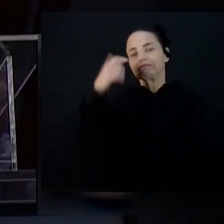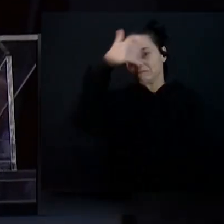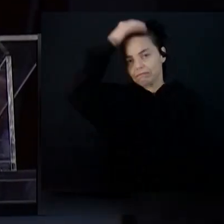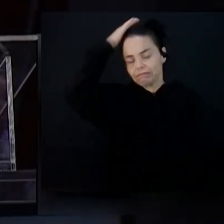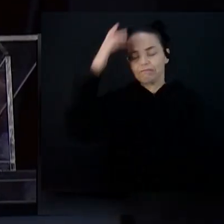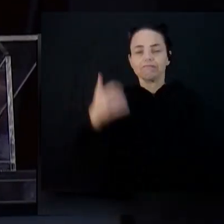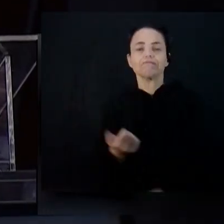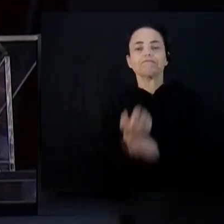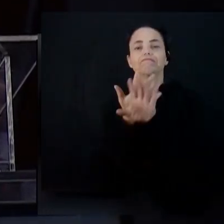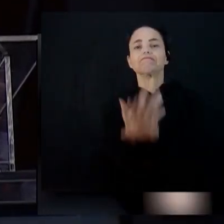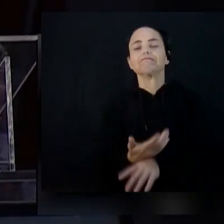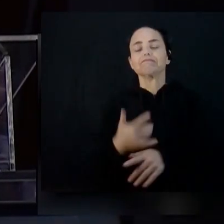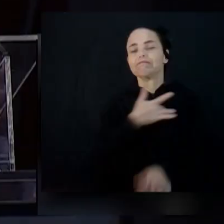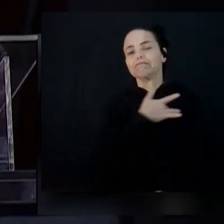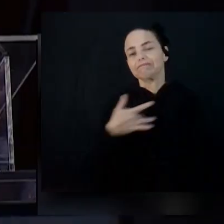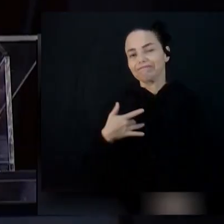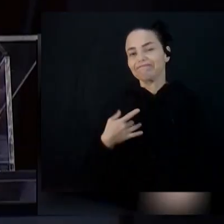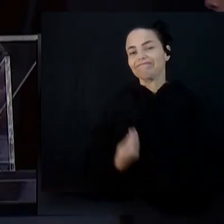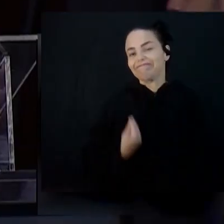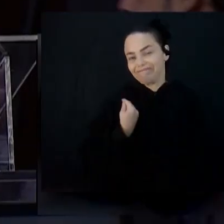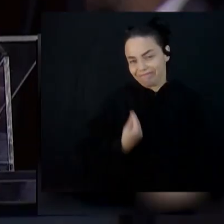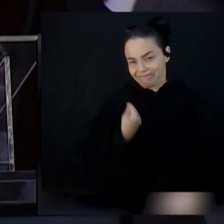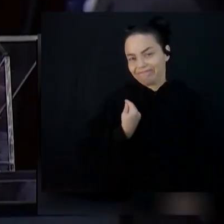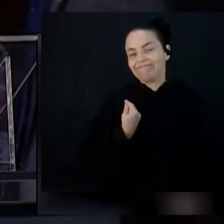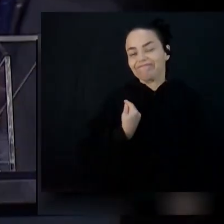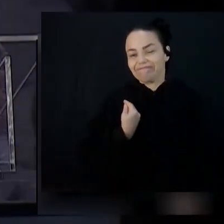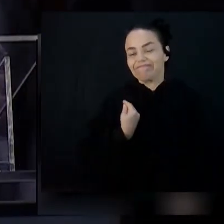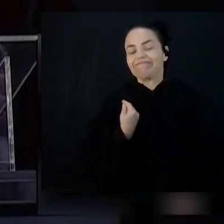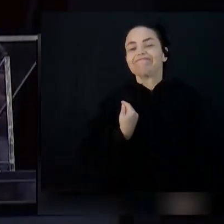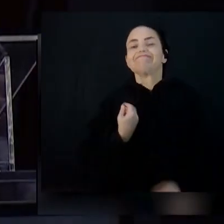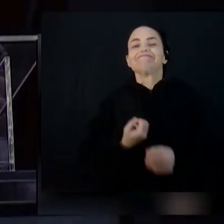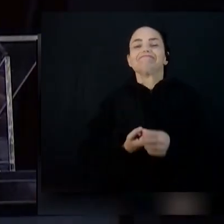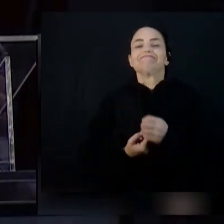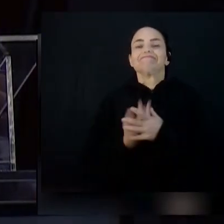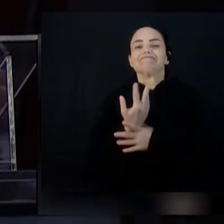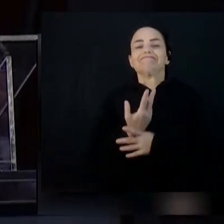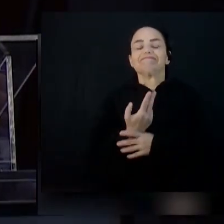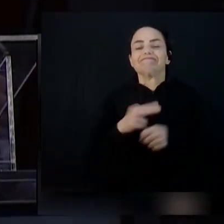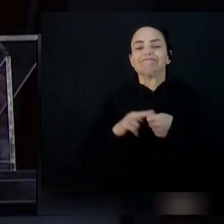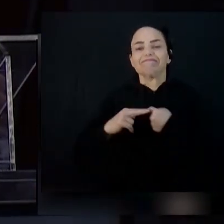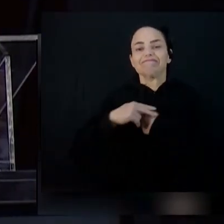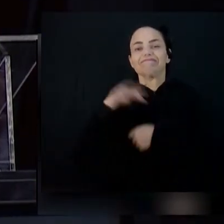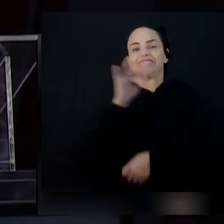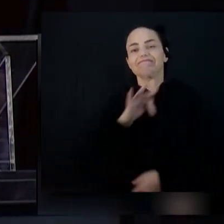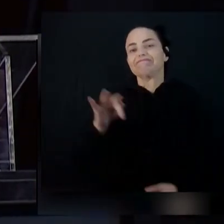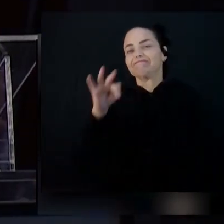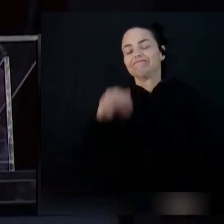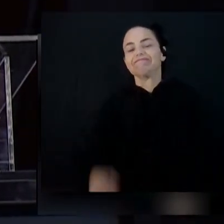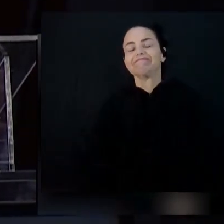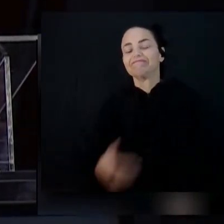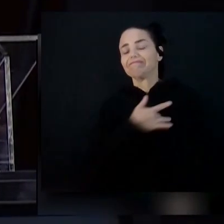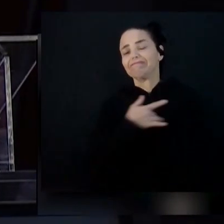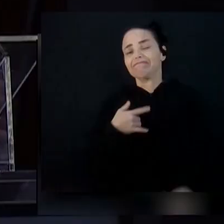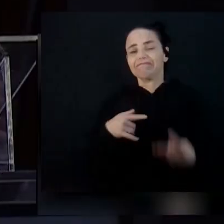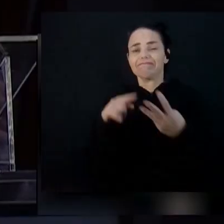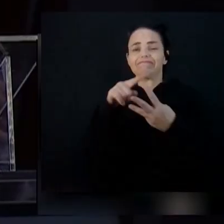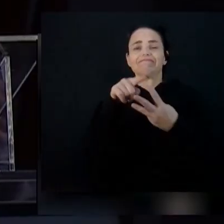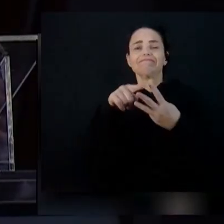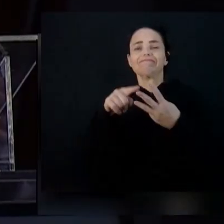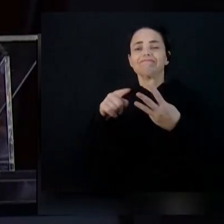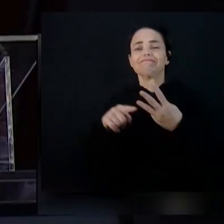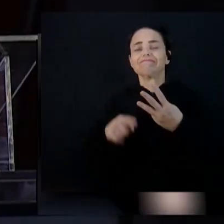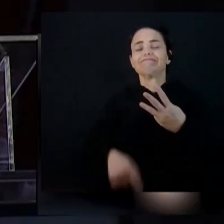a presença humana, Zeferino Vaz, que fundou a Unicamp, falava que saúde se faz com 3 coisas: gente, gente e